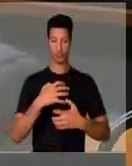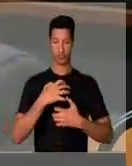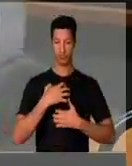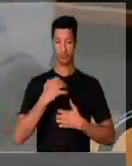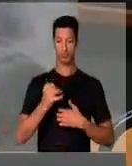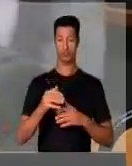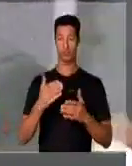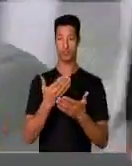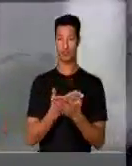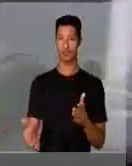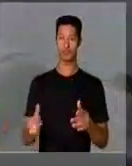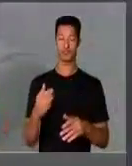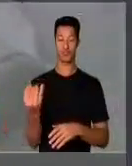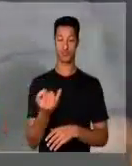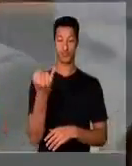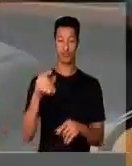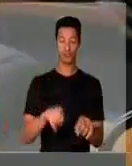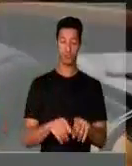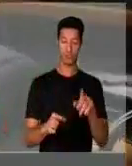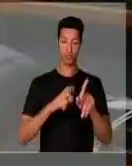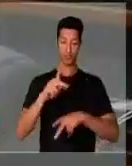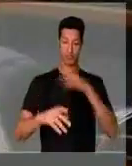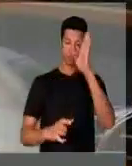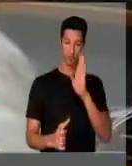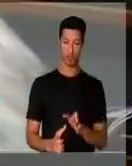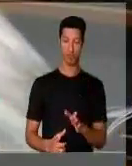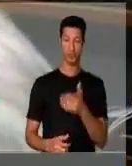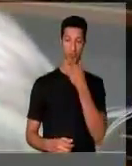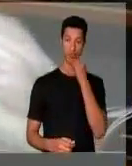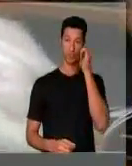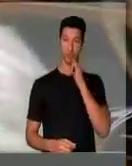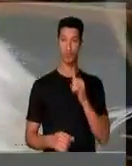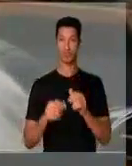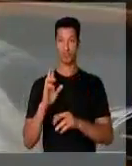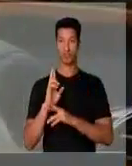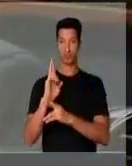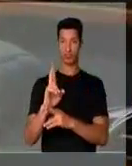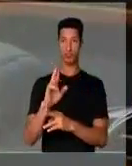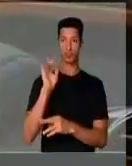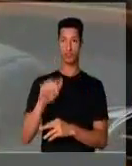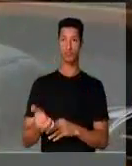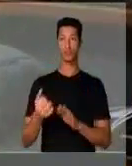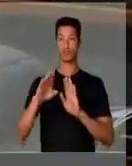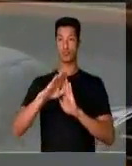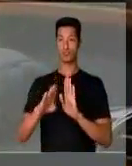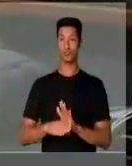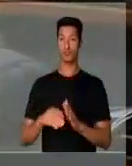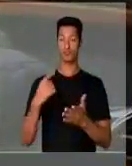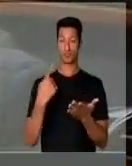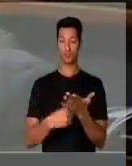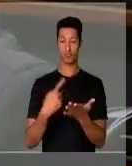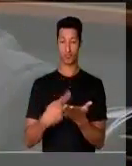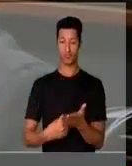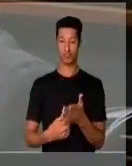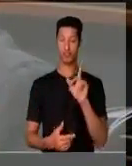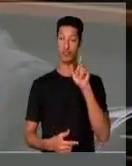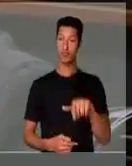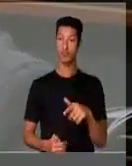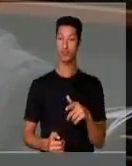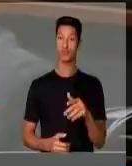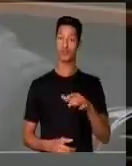extensividade, atingem fundamentalmente os brasileiros e as brasileiras. O referendo é medida acertada,